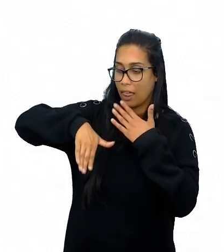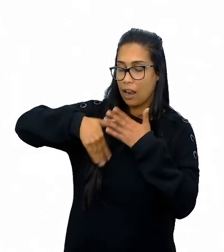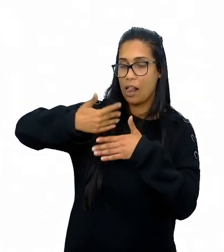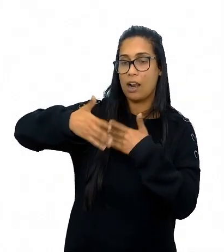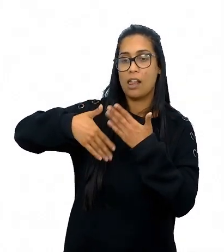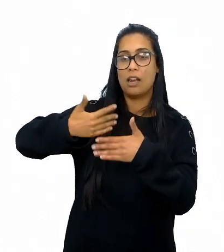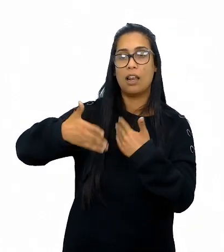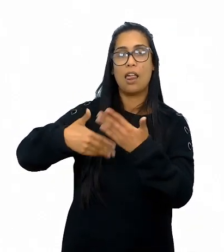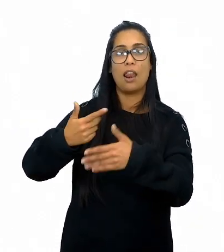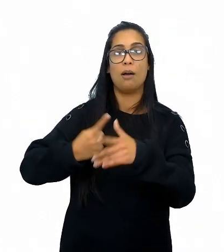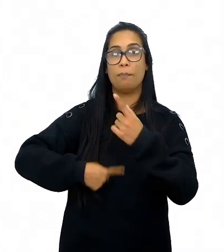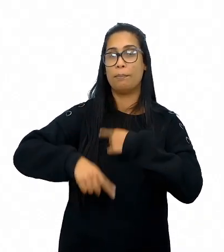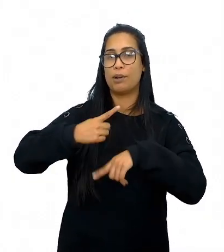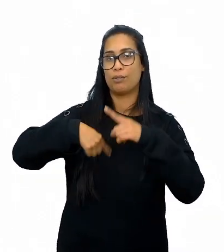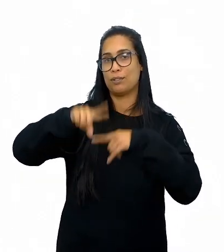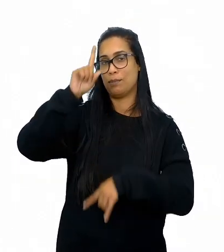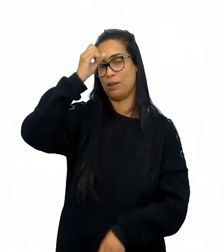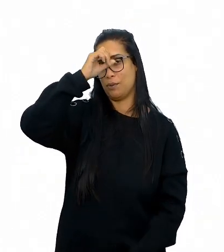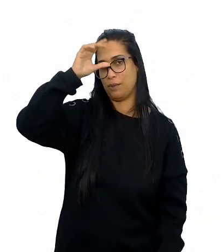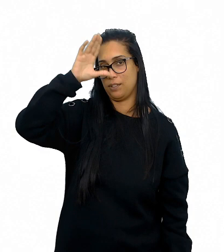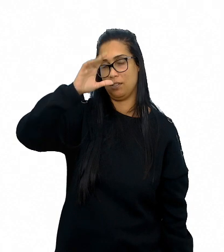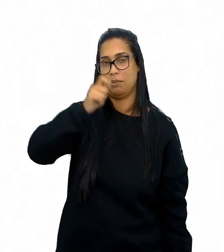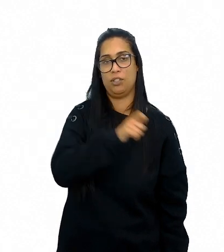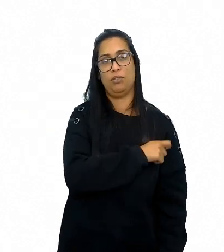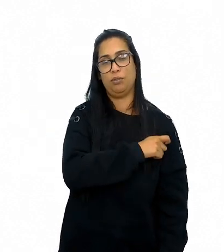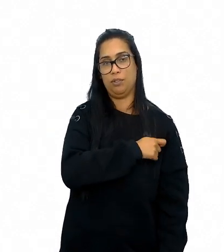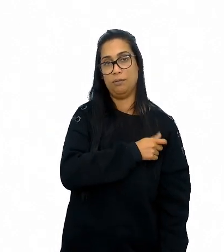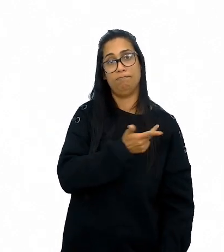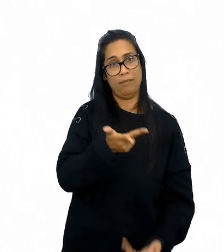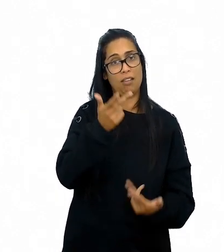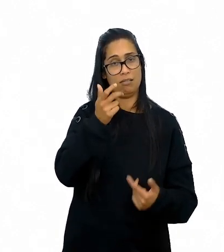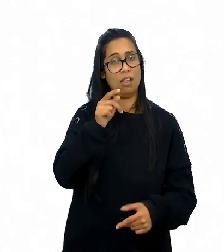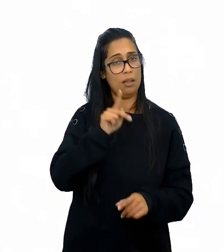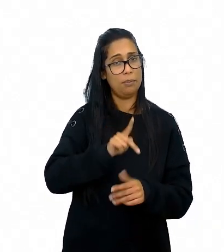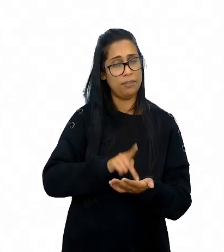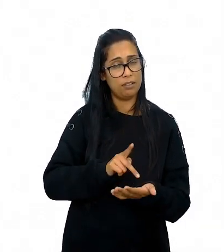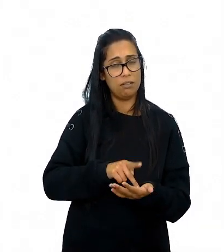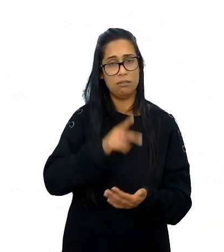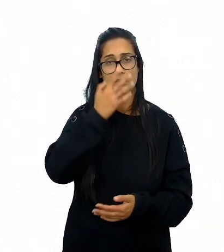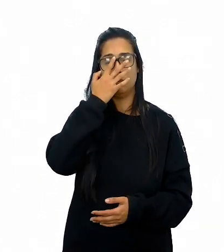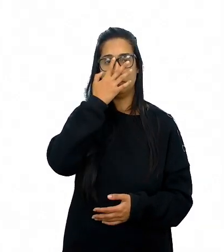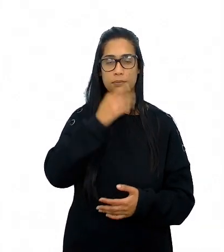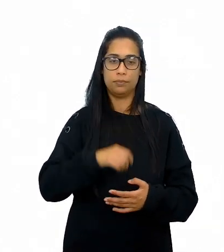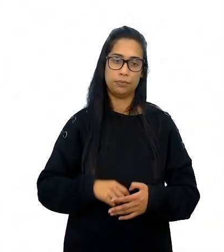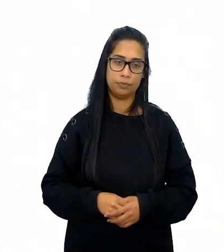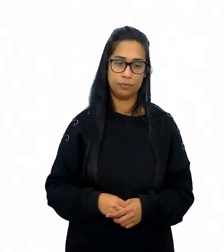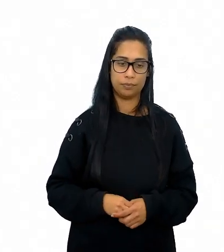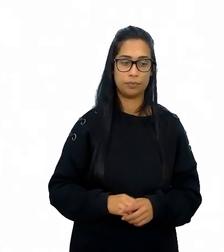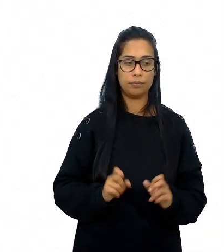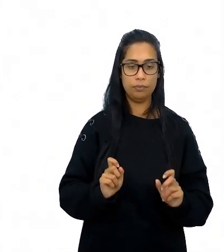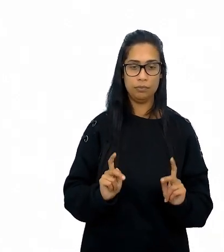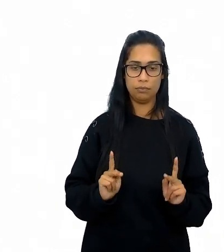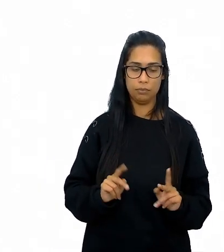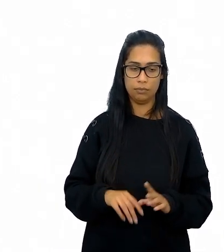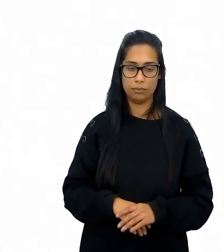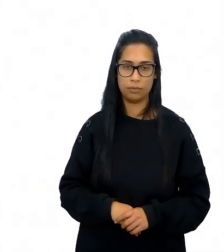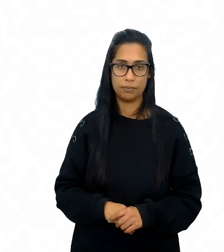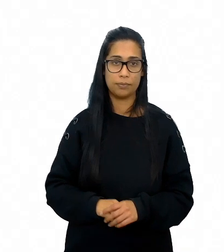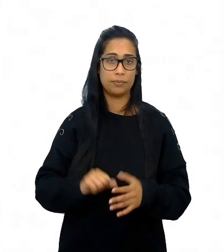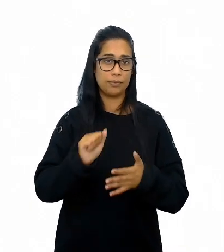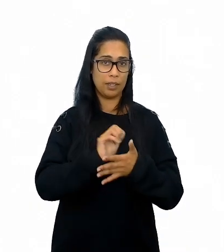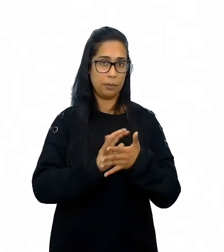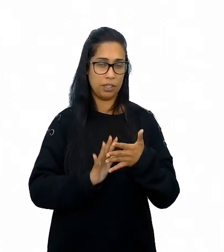é até melhor do que se vê todos os conhecimentos ali descritos de uma maneira mais rasa, tá bem? Uma